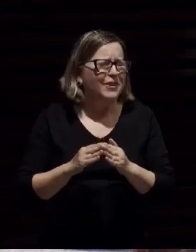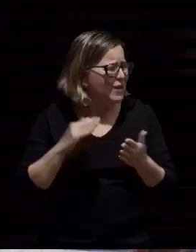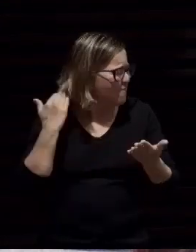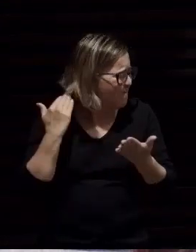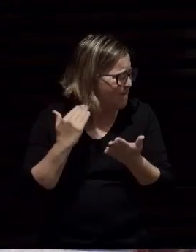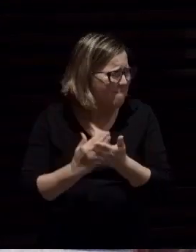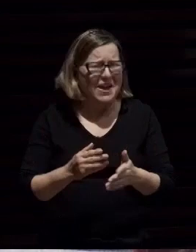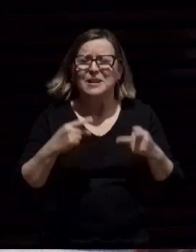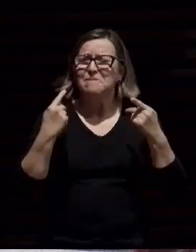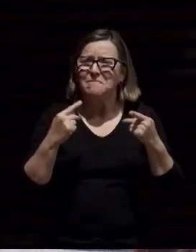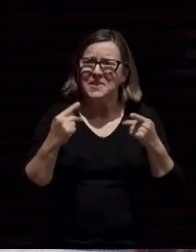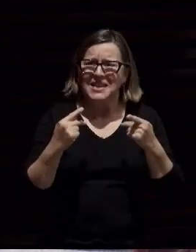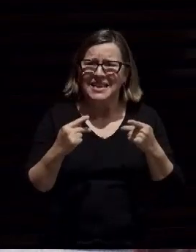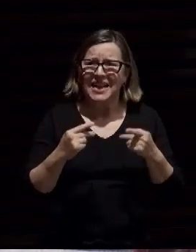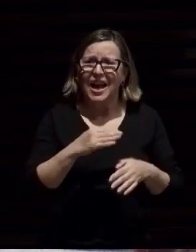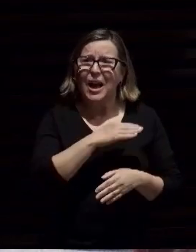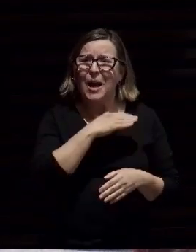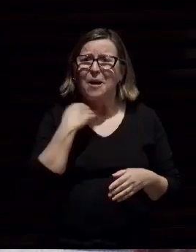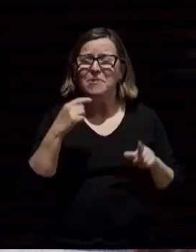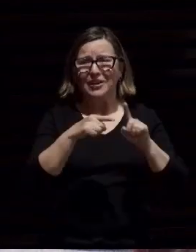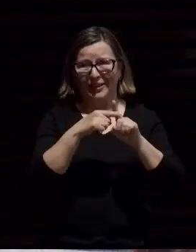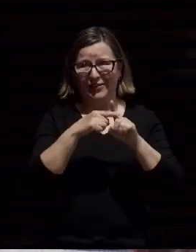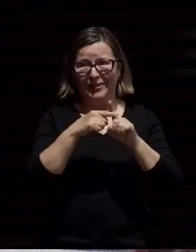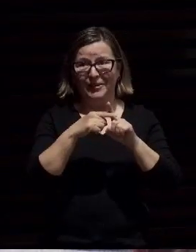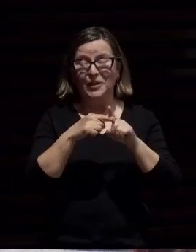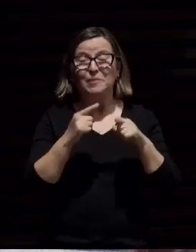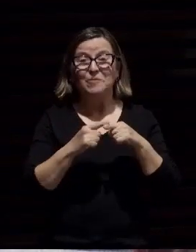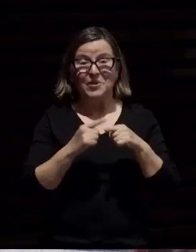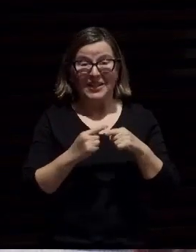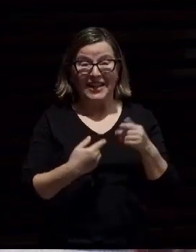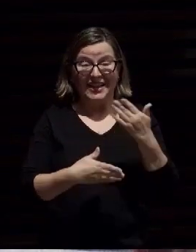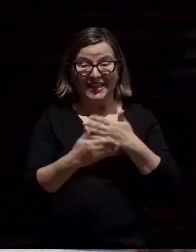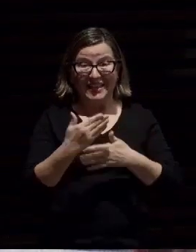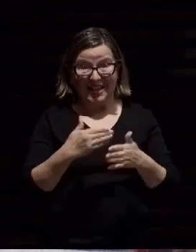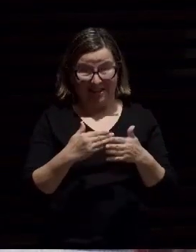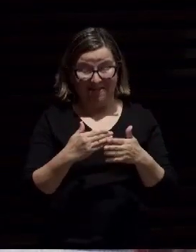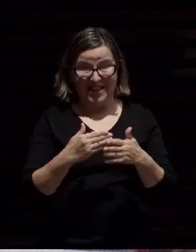dessa morte que eu fui liberta da religião.